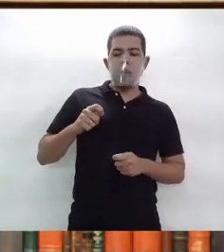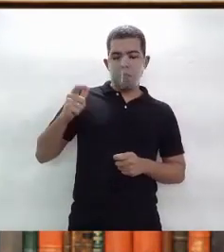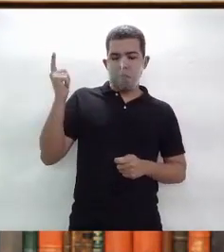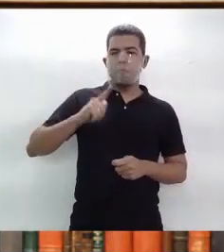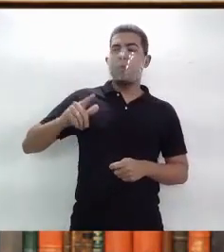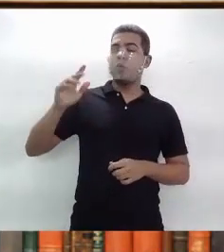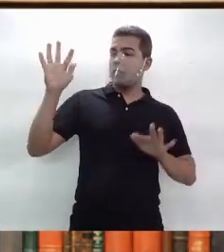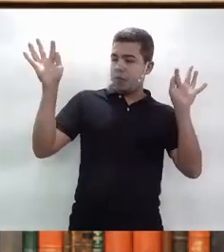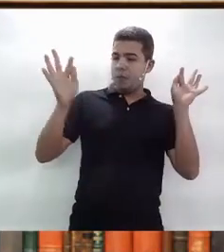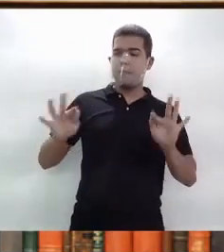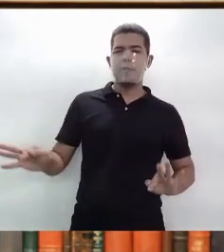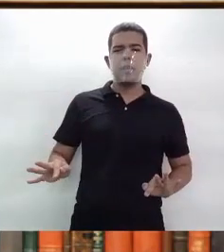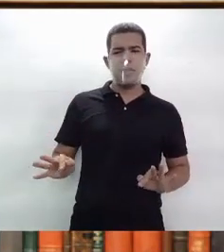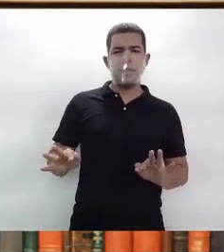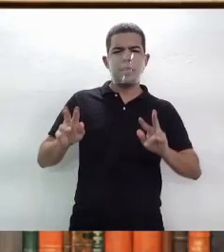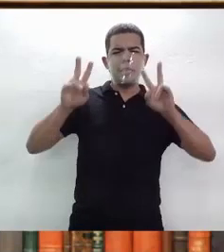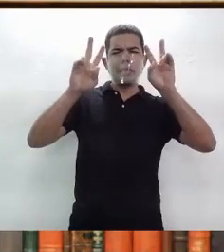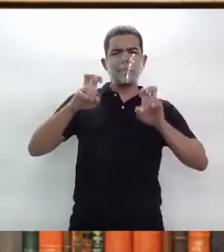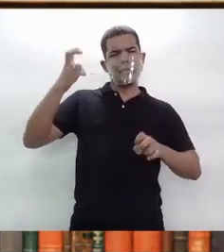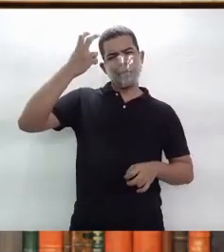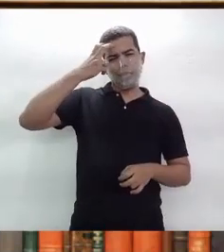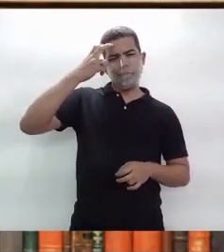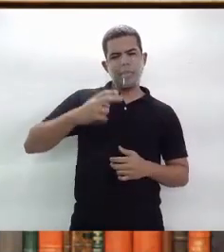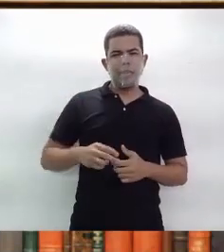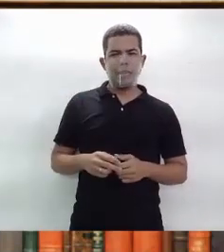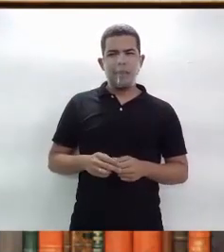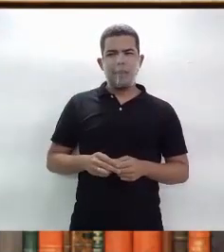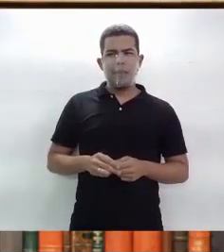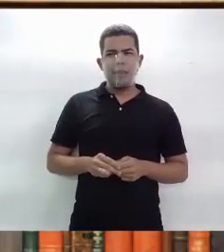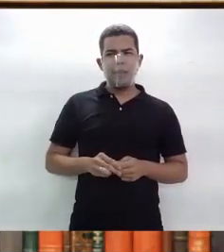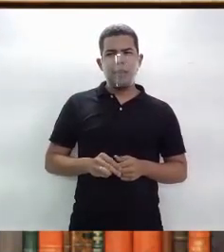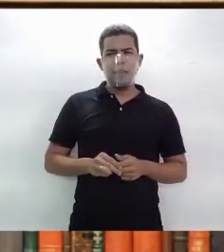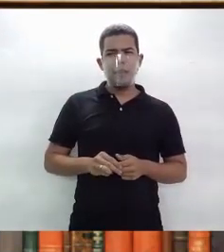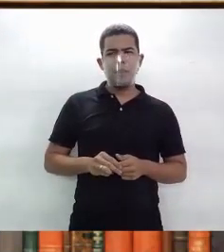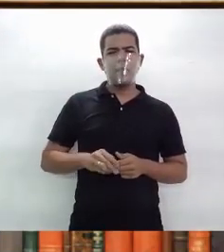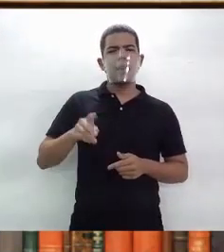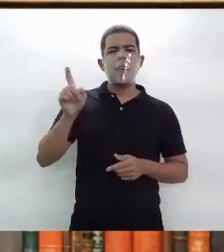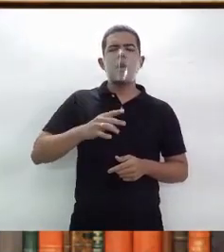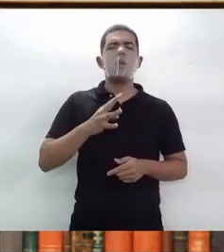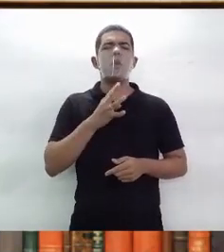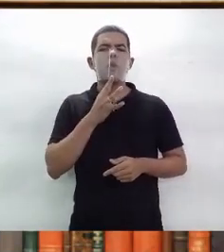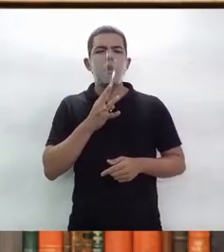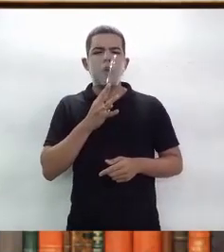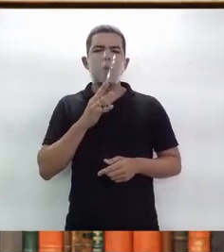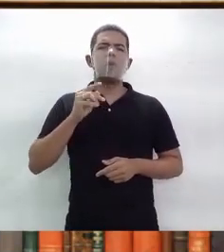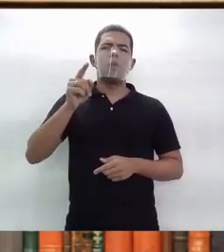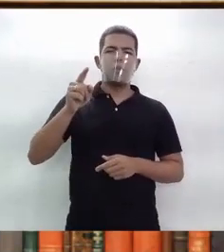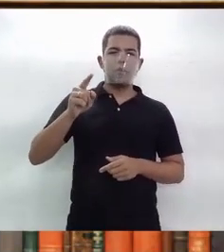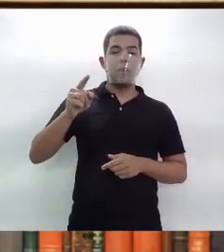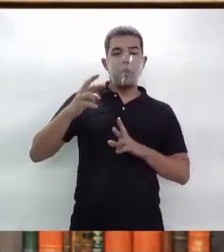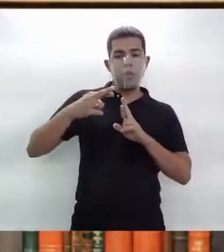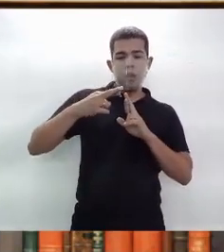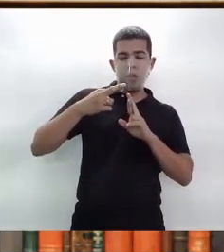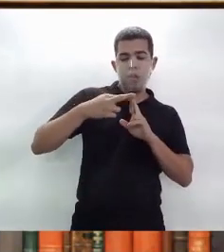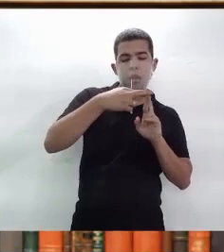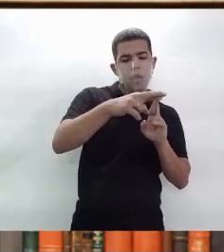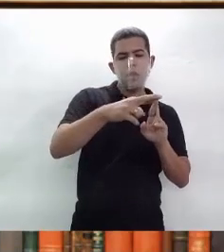nível cultural, de vivenciar de modo feliz o reconhecimento quanto à sua religiosidade, o